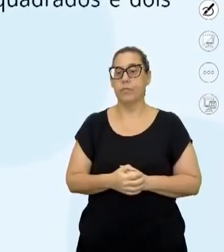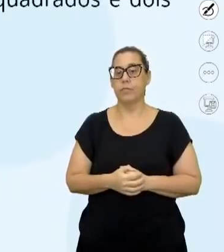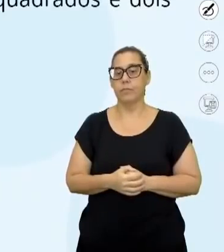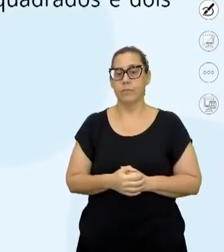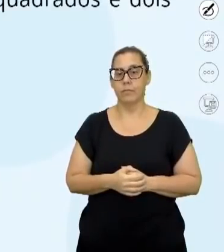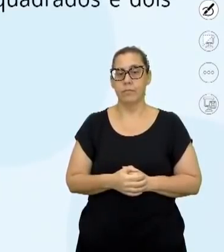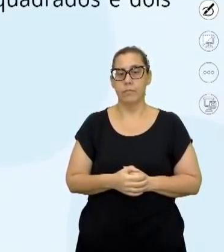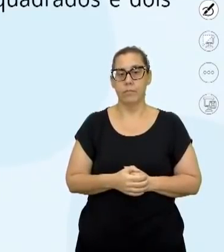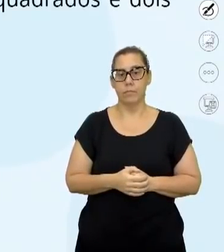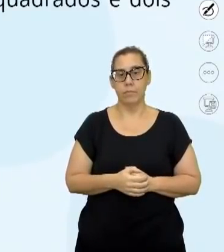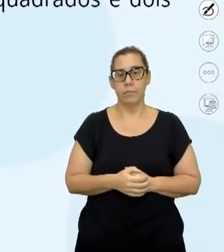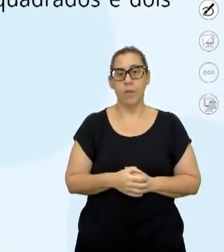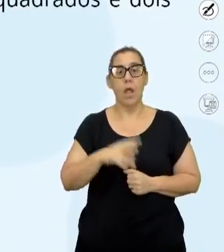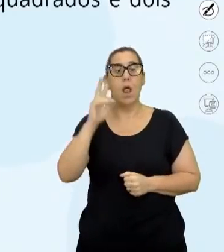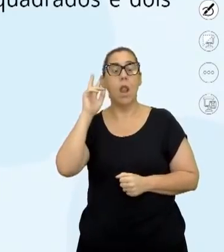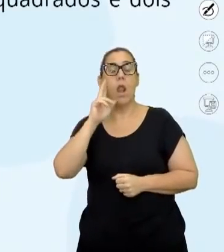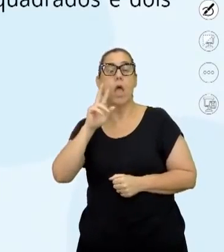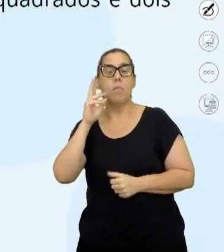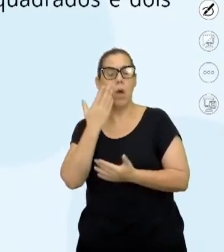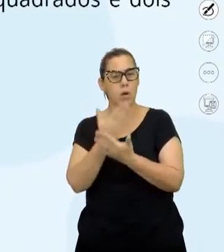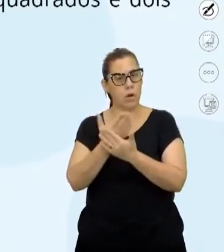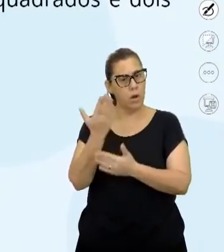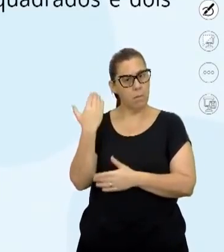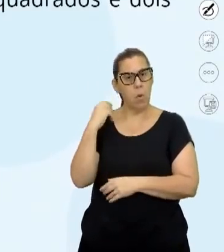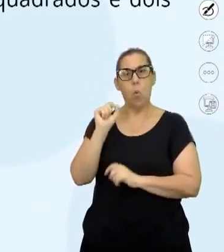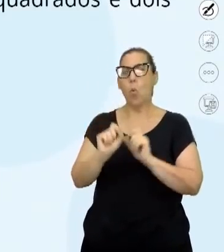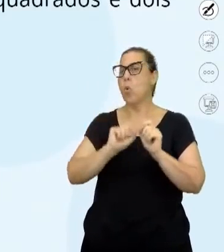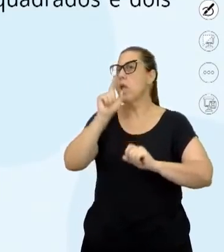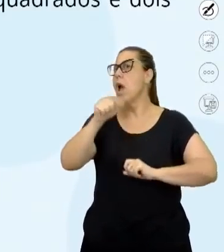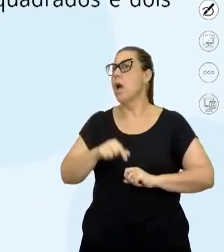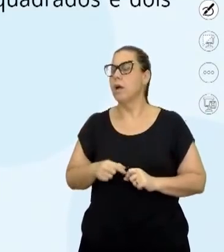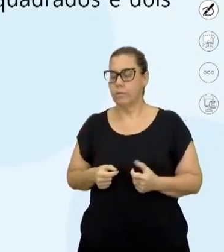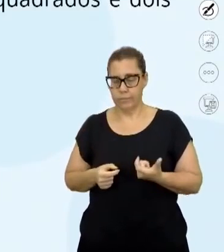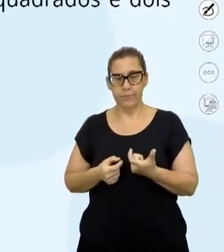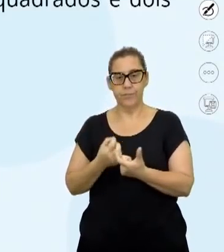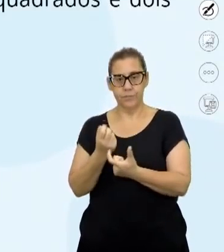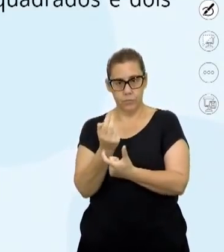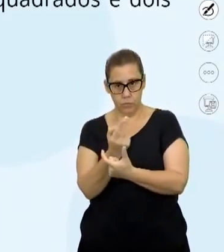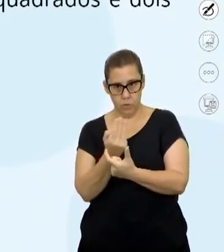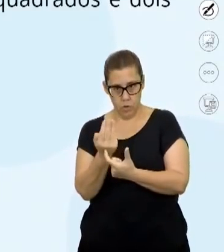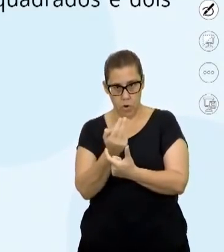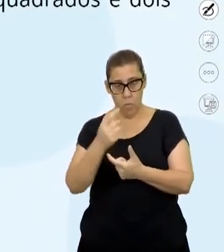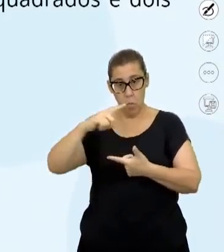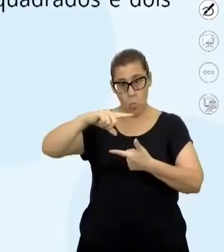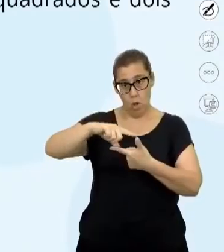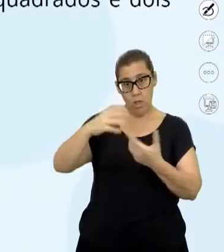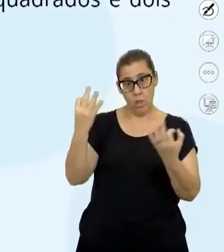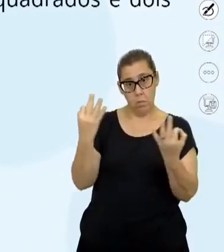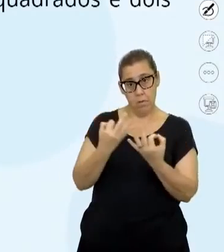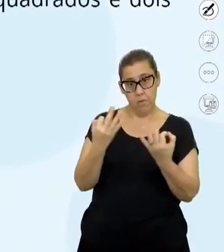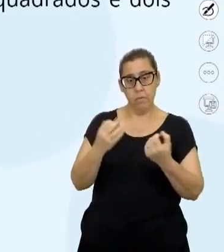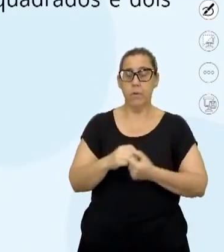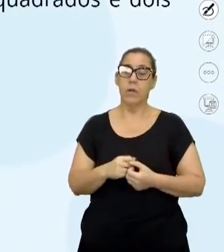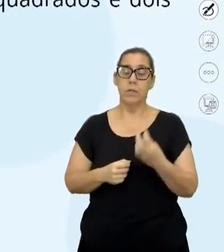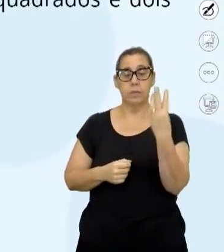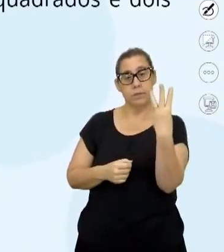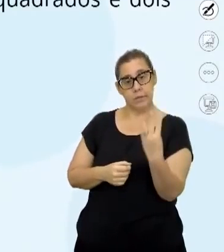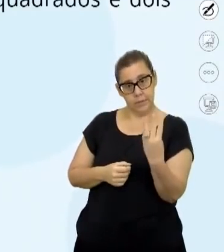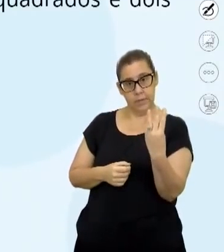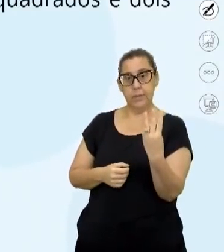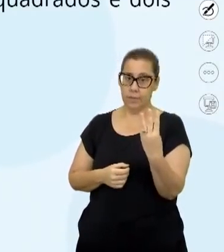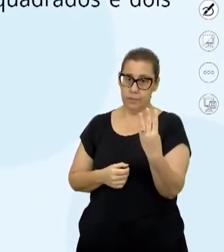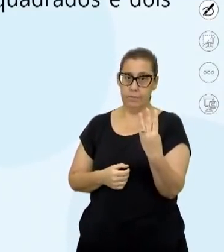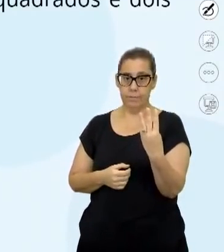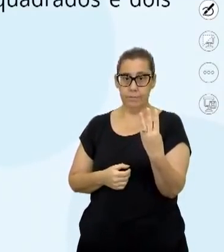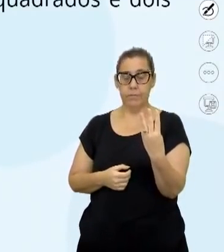lá. Lembrando da aula passada, o que é um trinômio quadrado perfeito? Trinômio vem de 3, então é um polinômio que